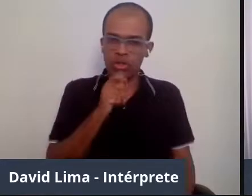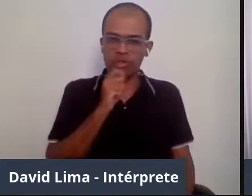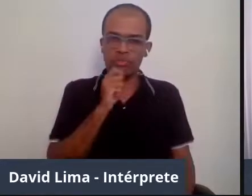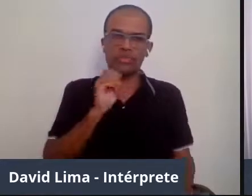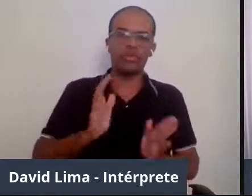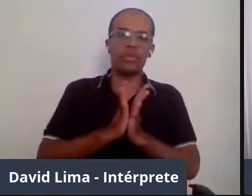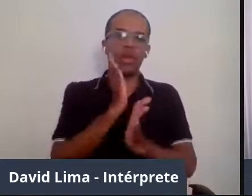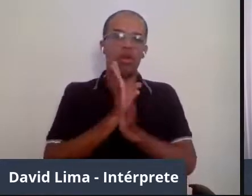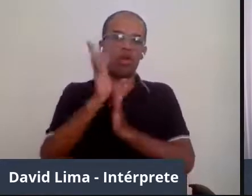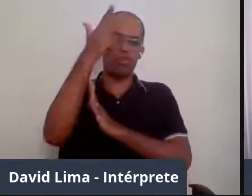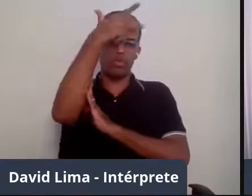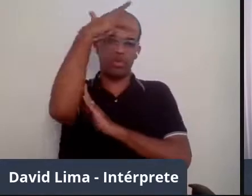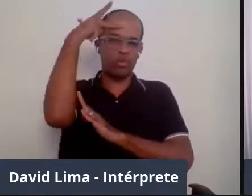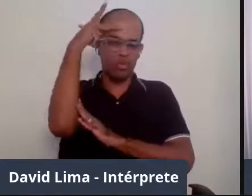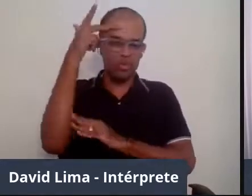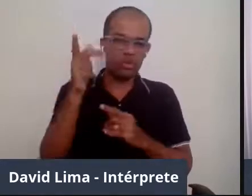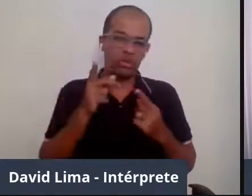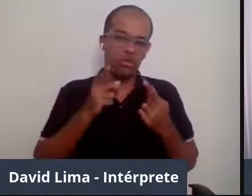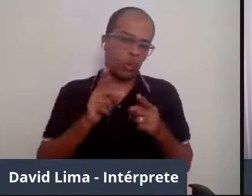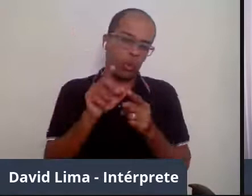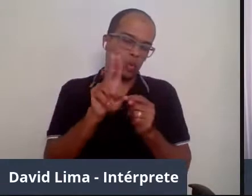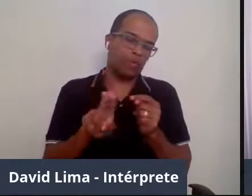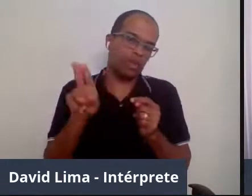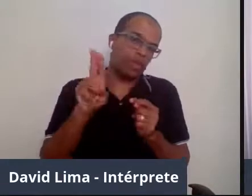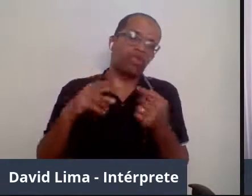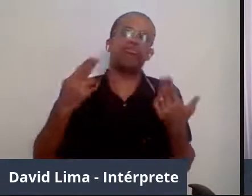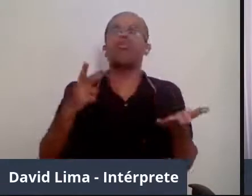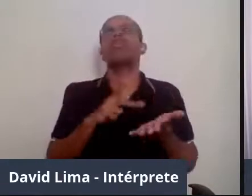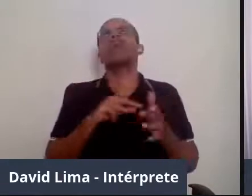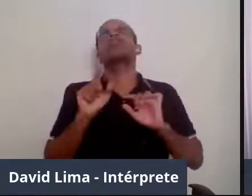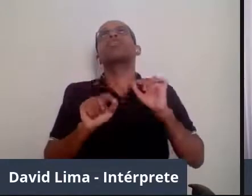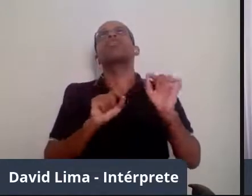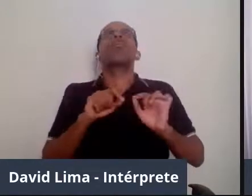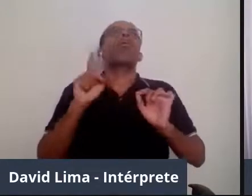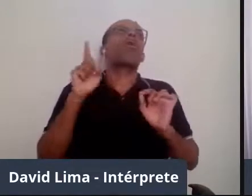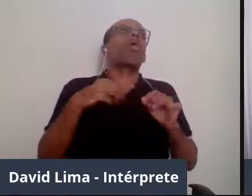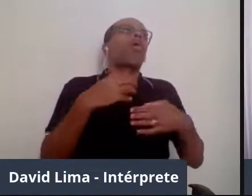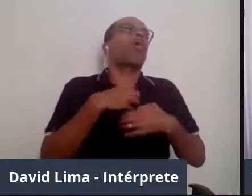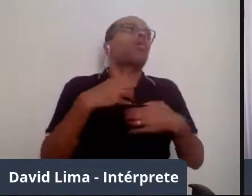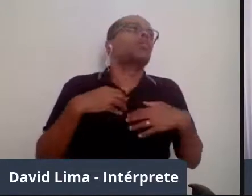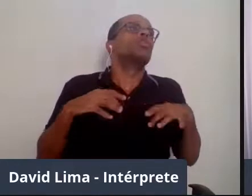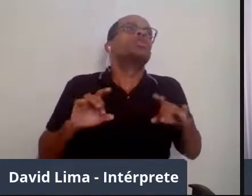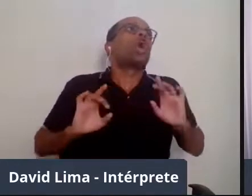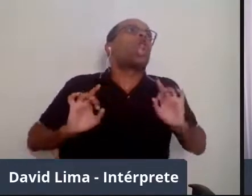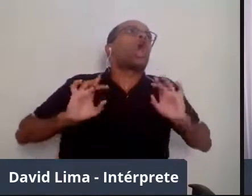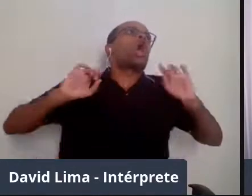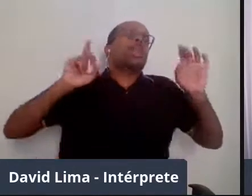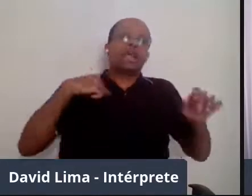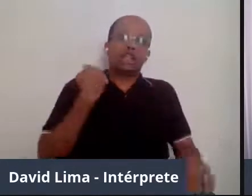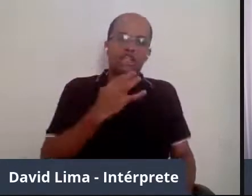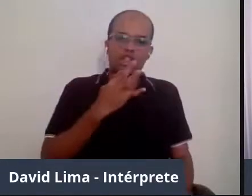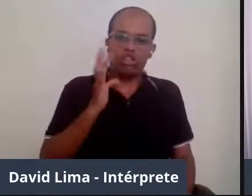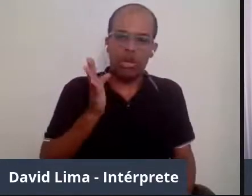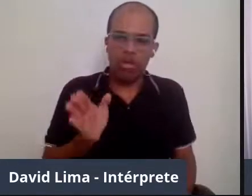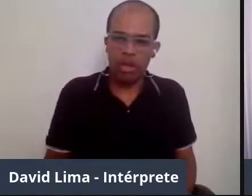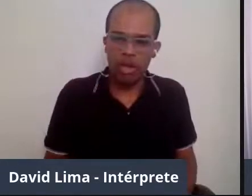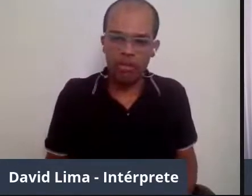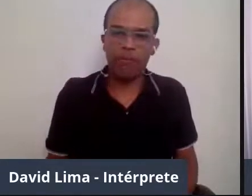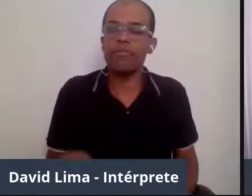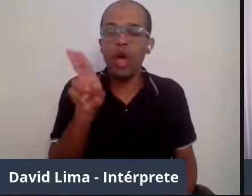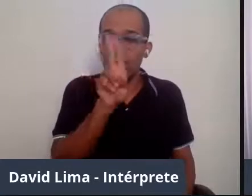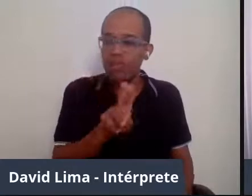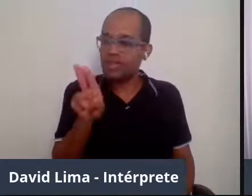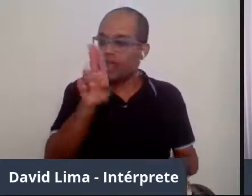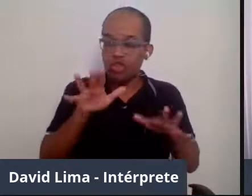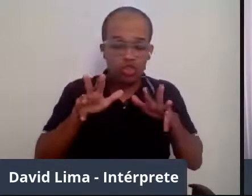se coloca contra a universidade, na verdade, bom, é aquele tipo de ignorismo que a gente conhece. As universidades todas